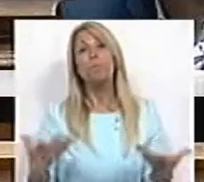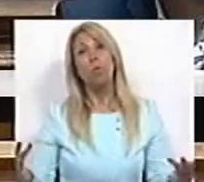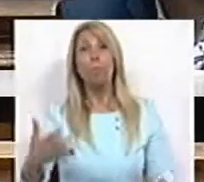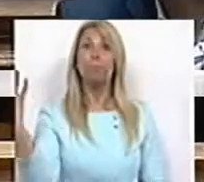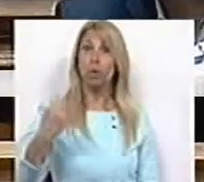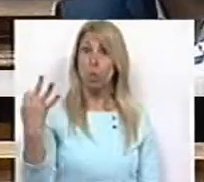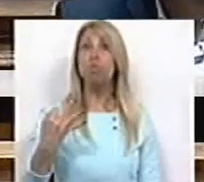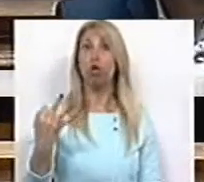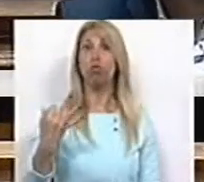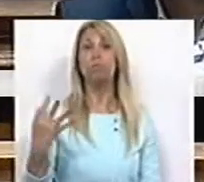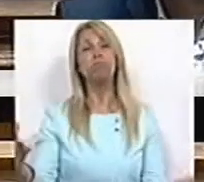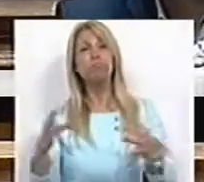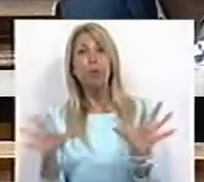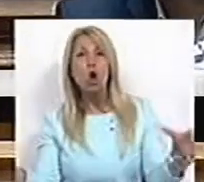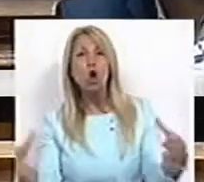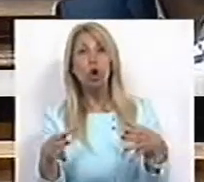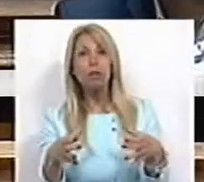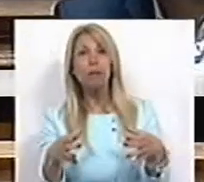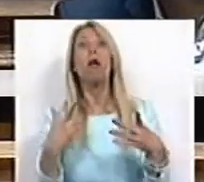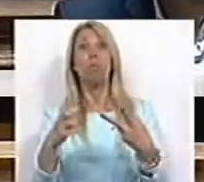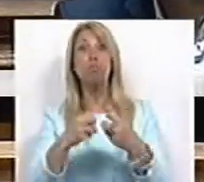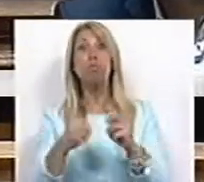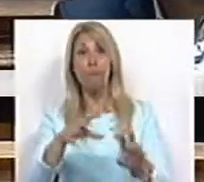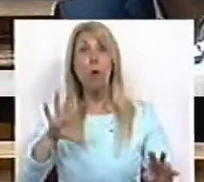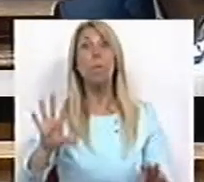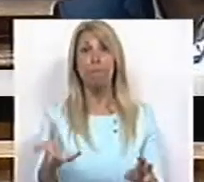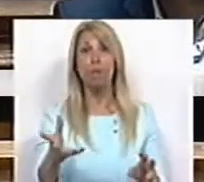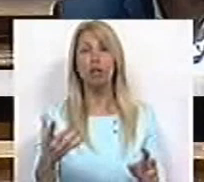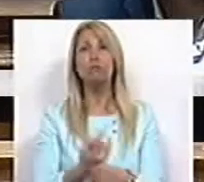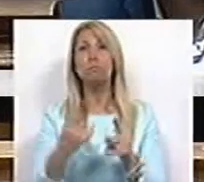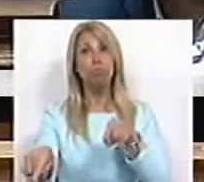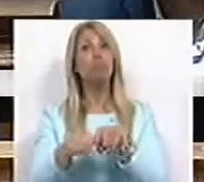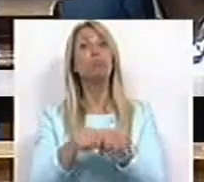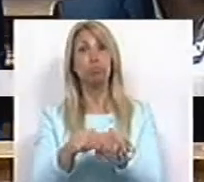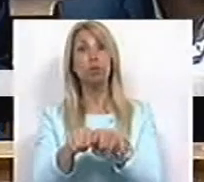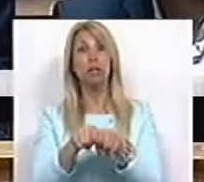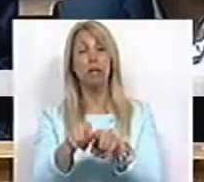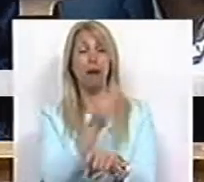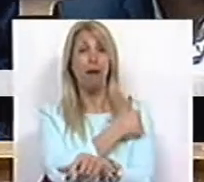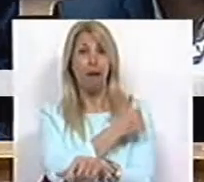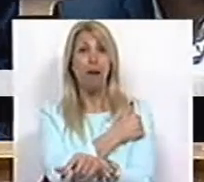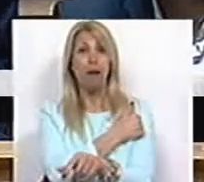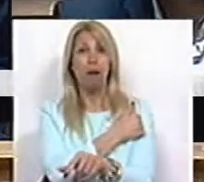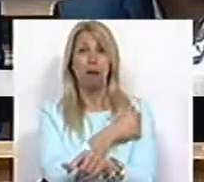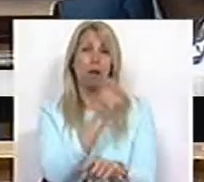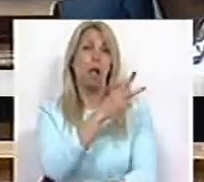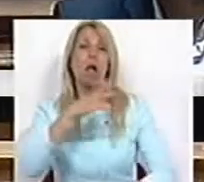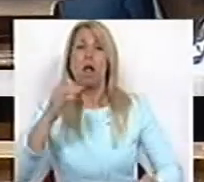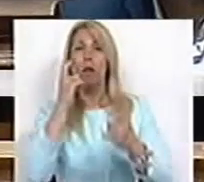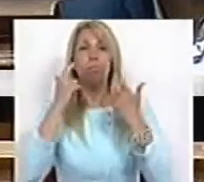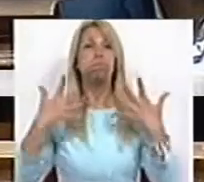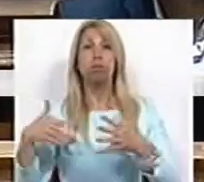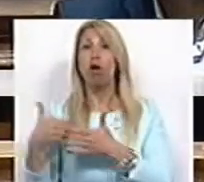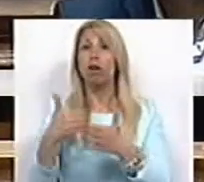Porto vive-se concentrado muito dos problemas do país, porque as políticas da habitação erradas e de